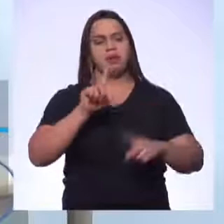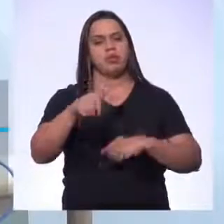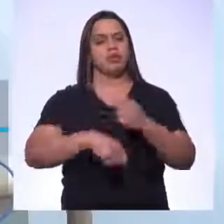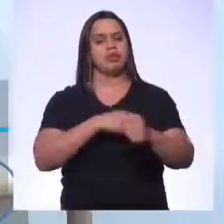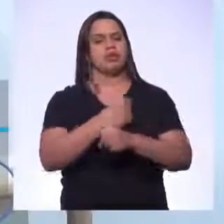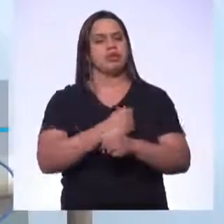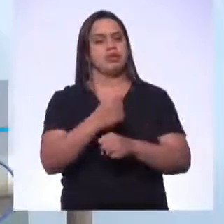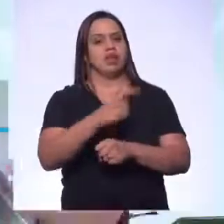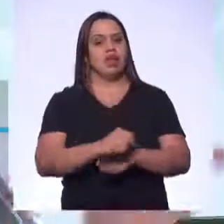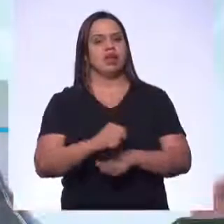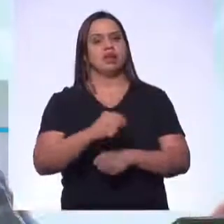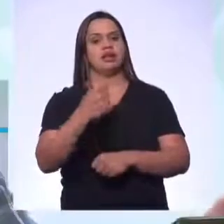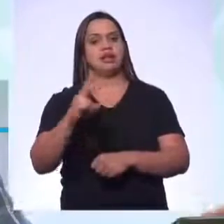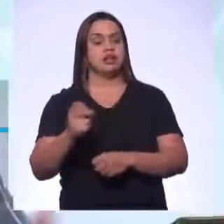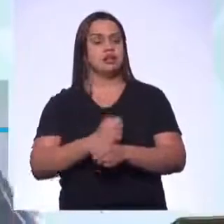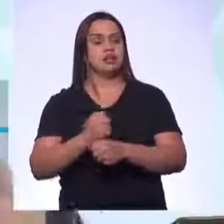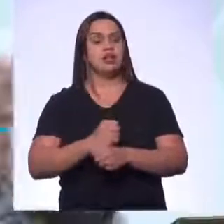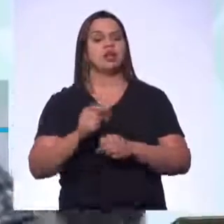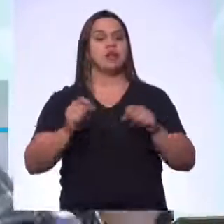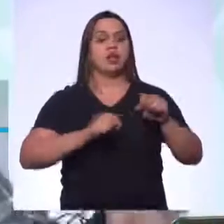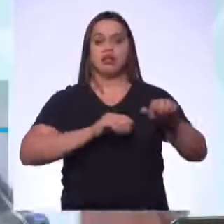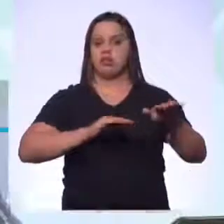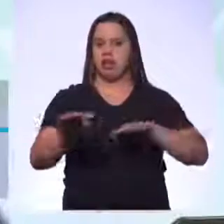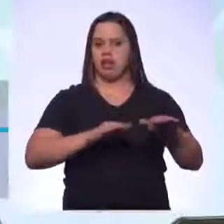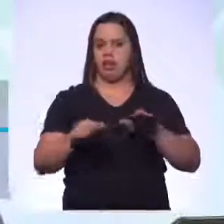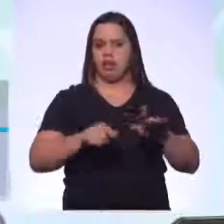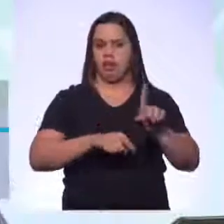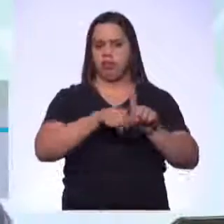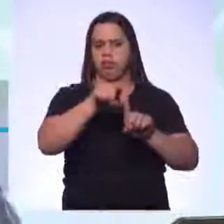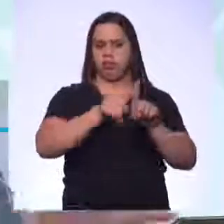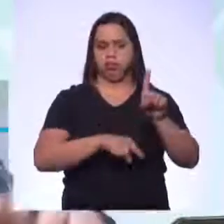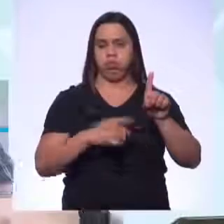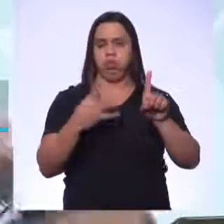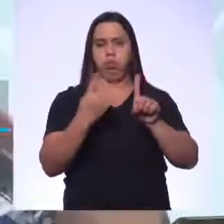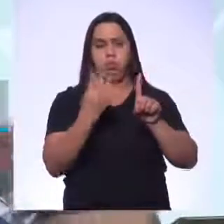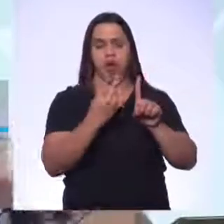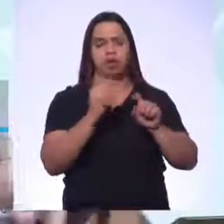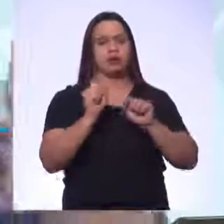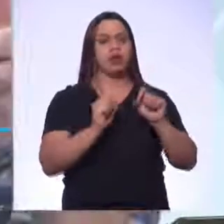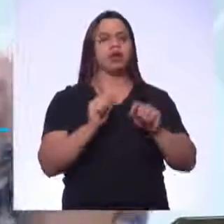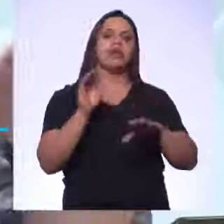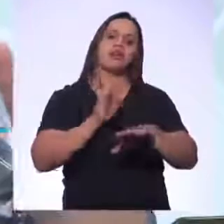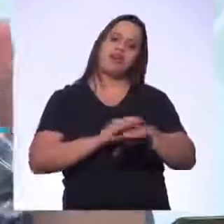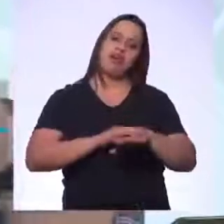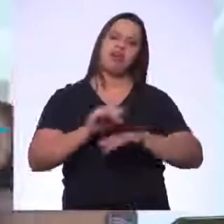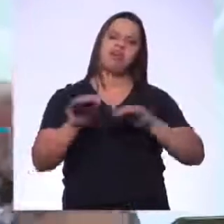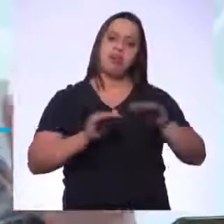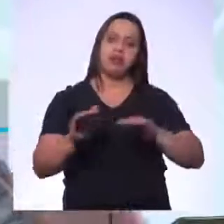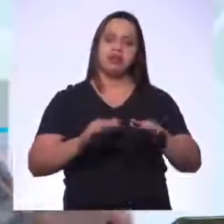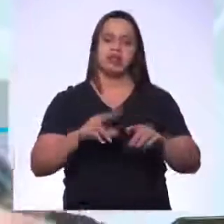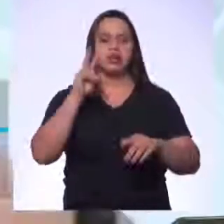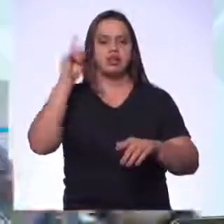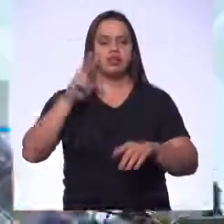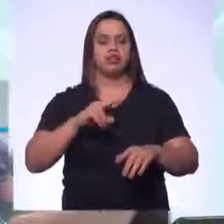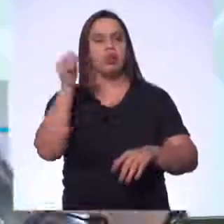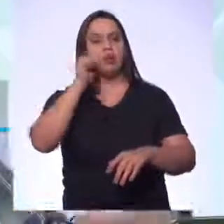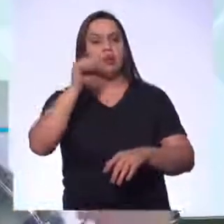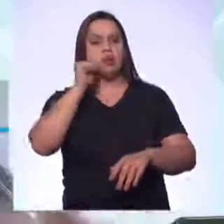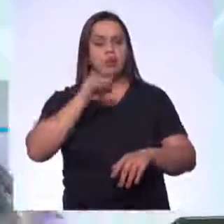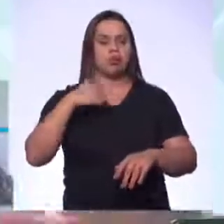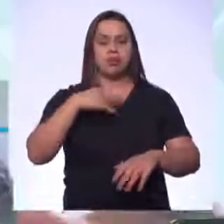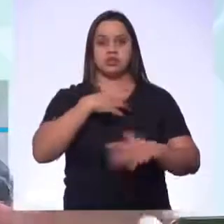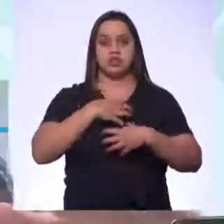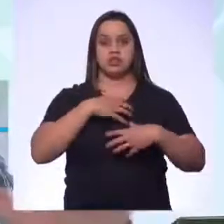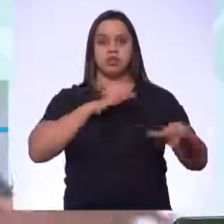terremotos de baixa magnitude, chegando a no máximo 4, que faz, né, balançar como aquela moça que apareceu no vídeo que não sabia para onde